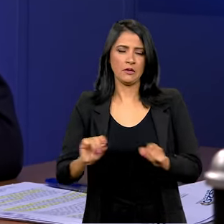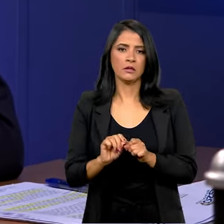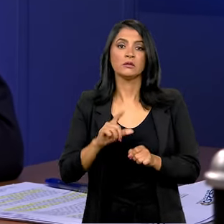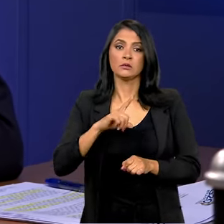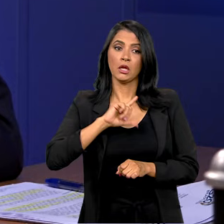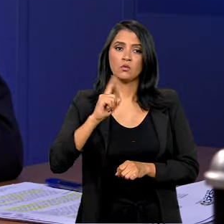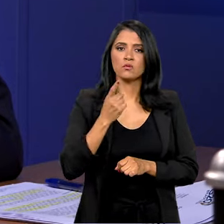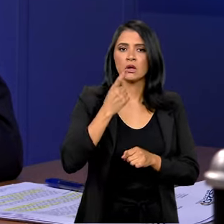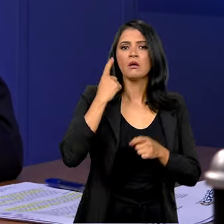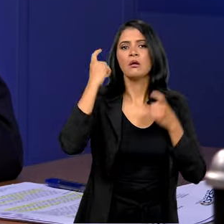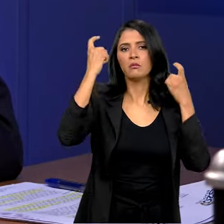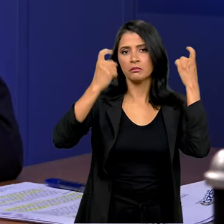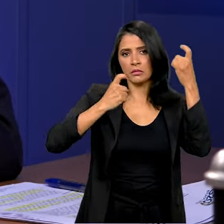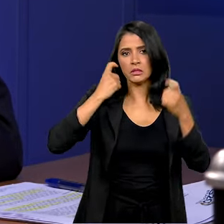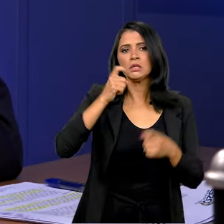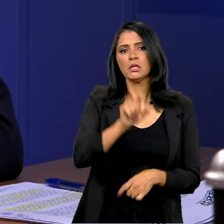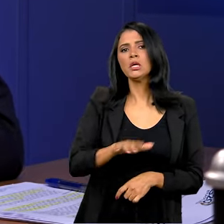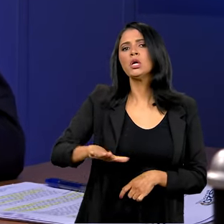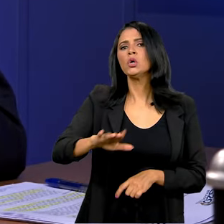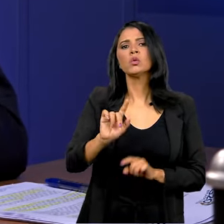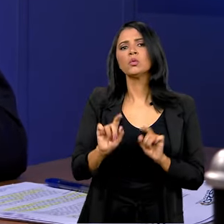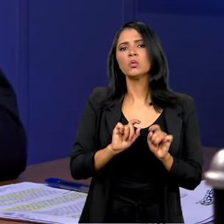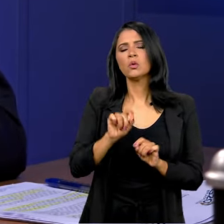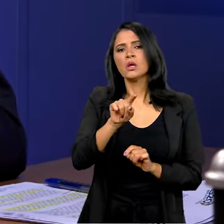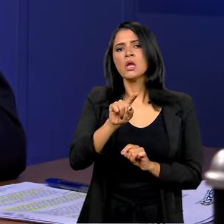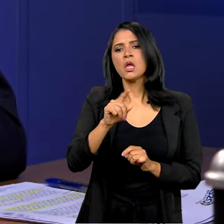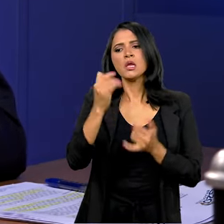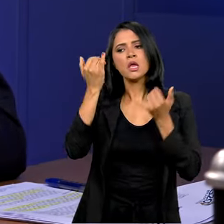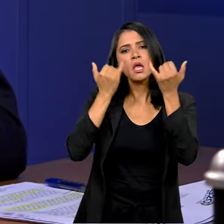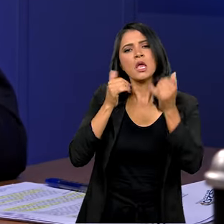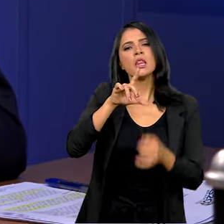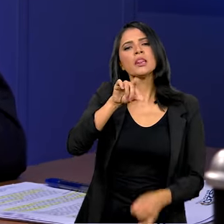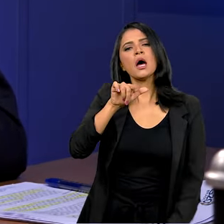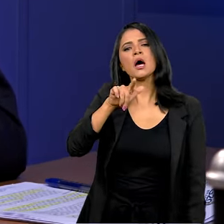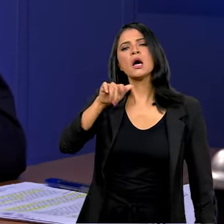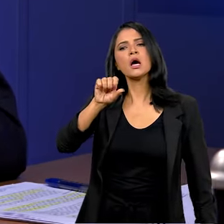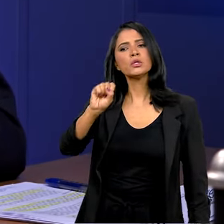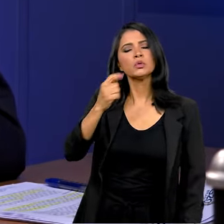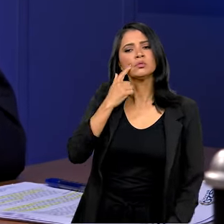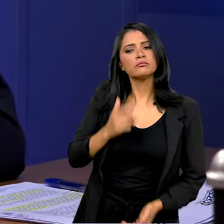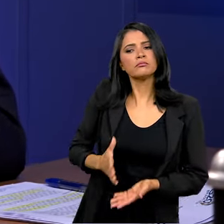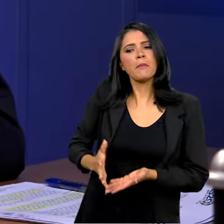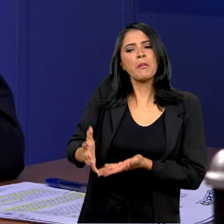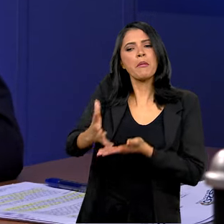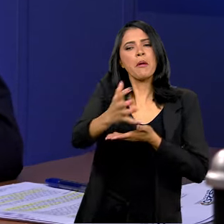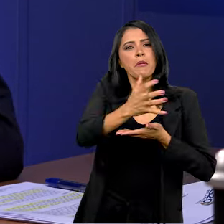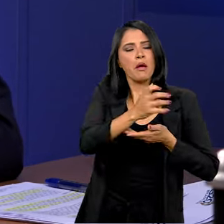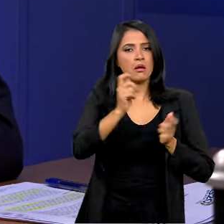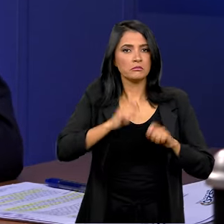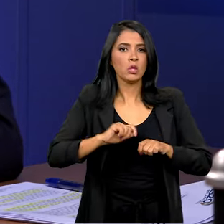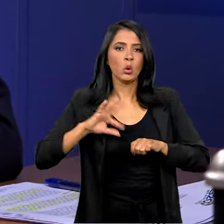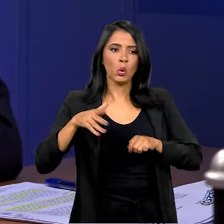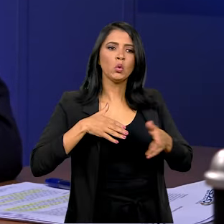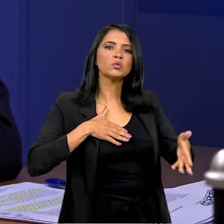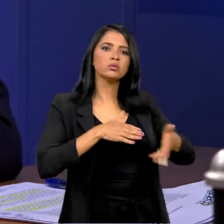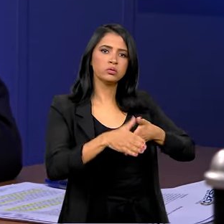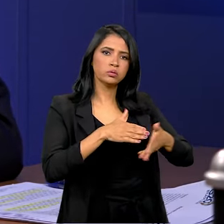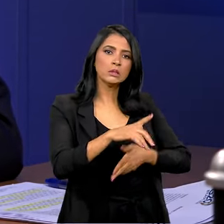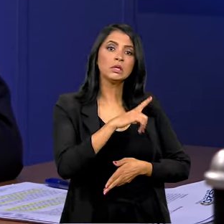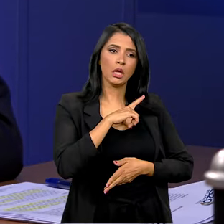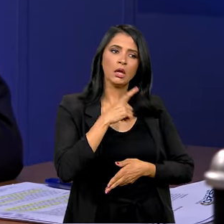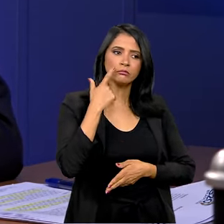então há uma preocupação muito grande de que esses dados possam estar acessíveis para